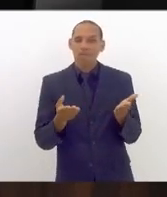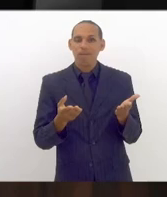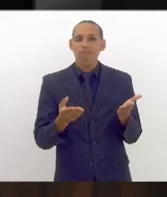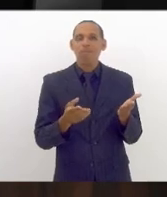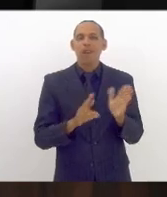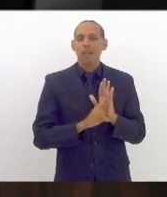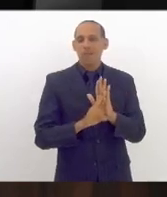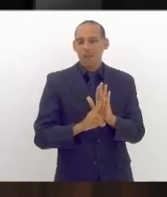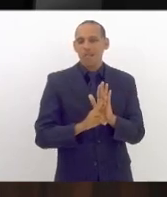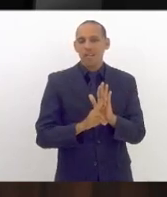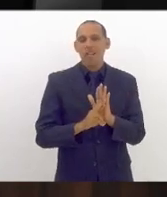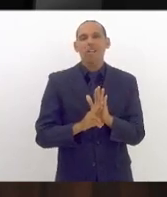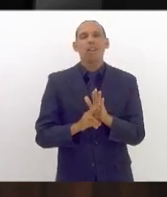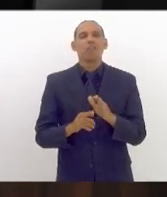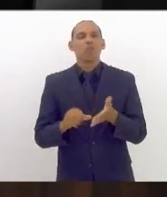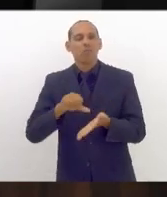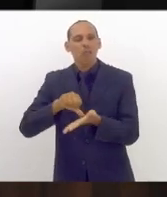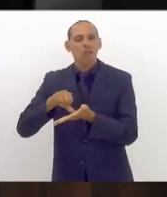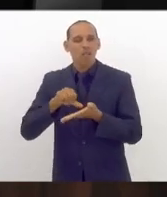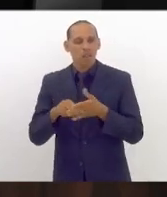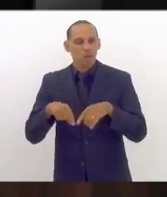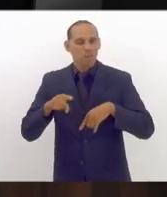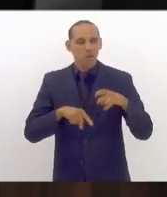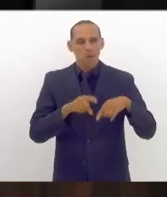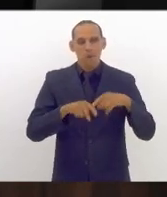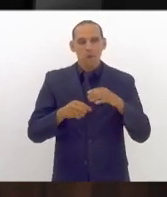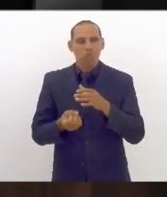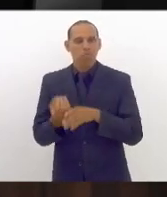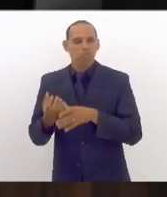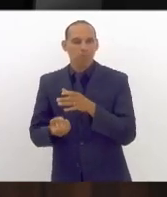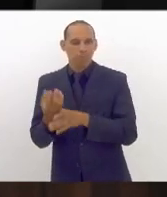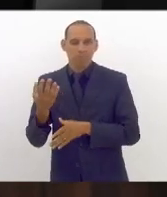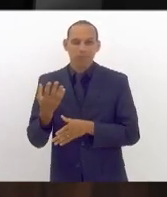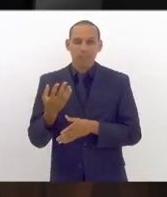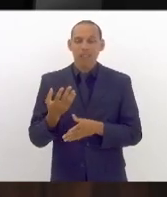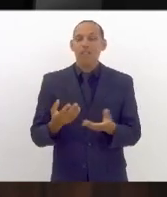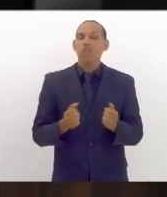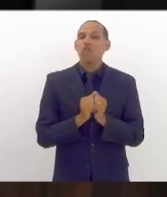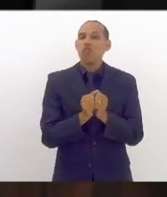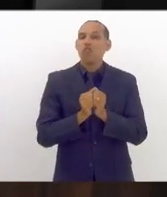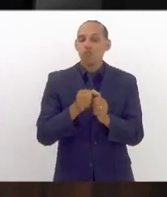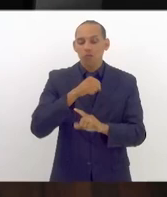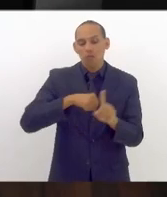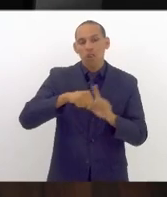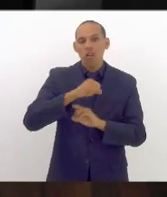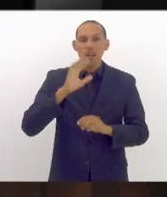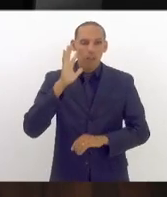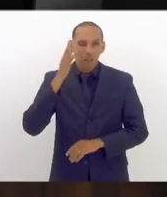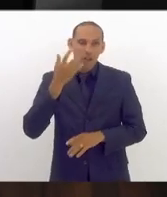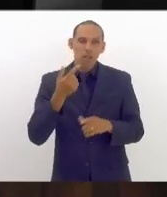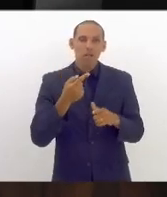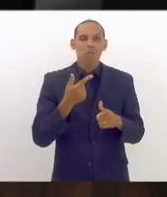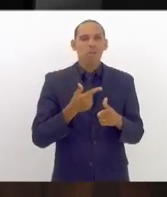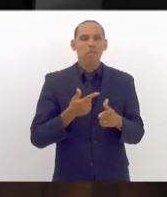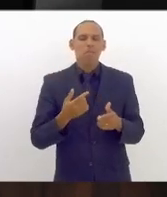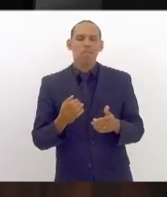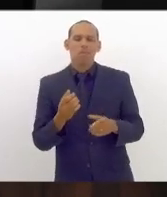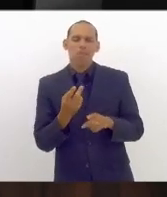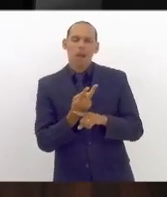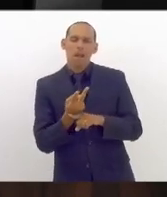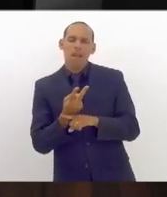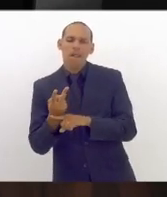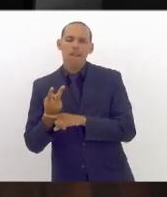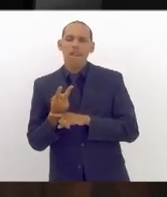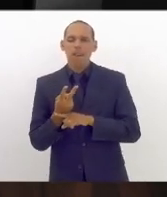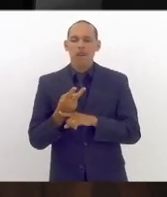esses treinamento da proximidade com os diversos atores da sociedade em busca de soluções para o nosso estado é